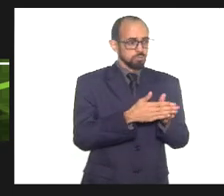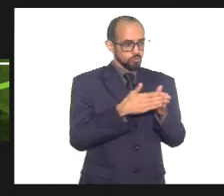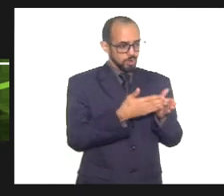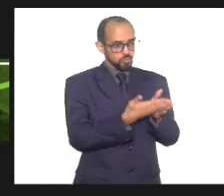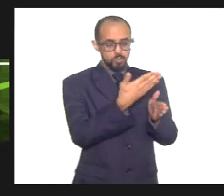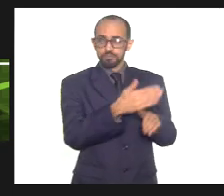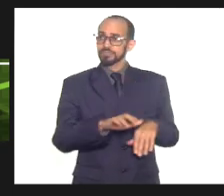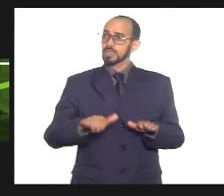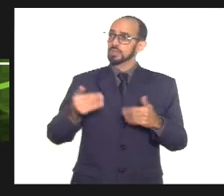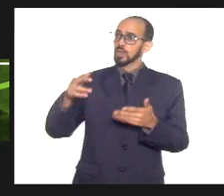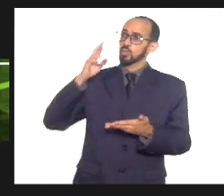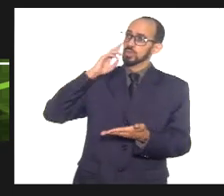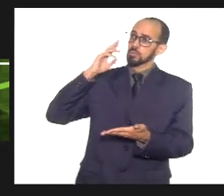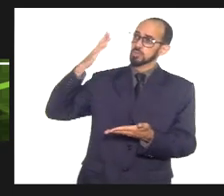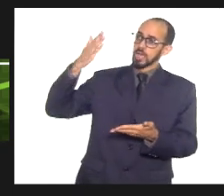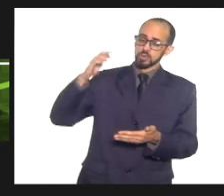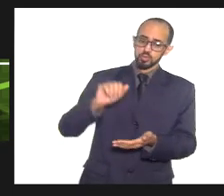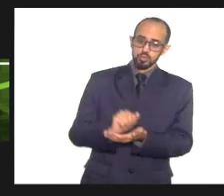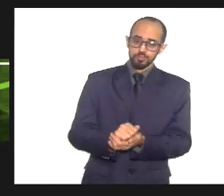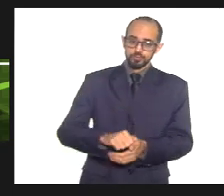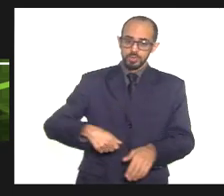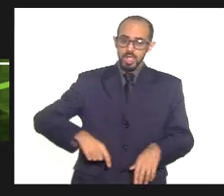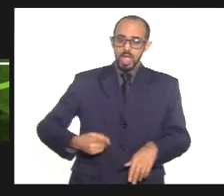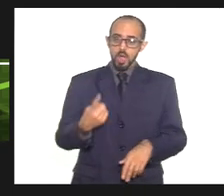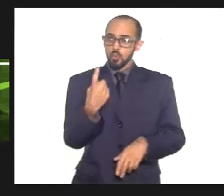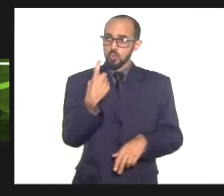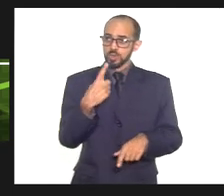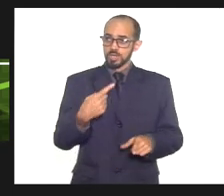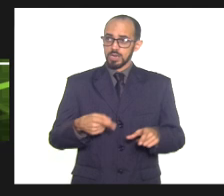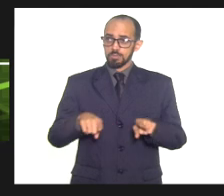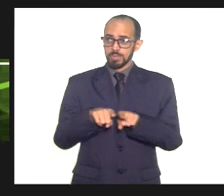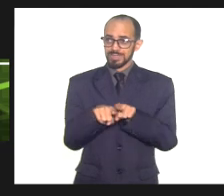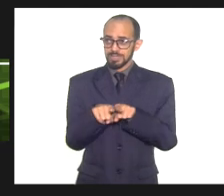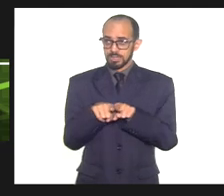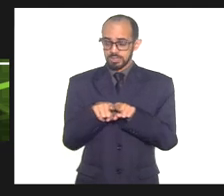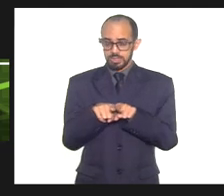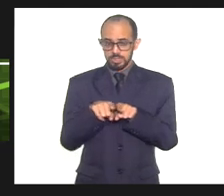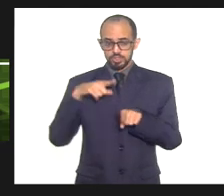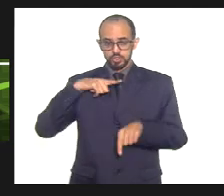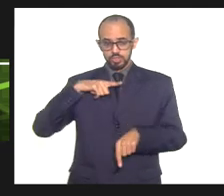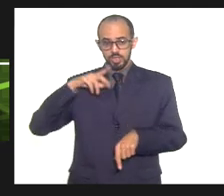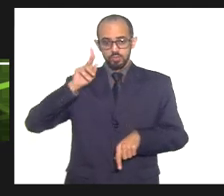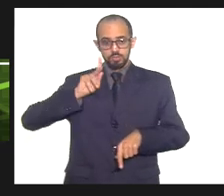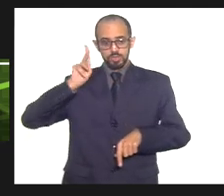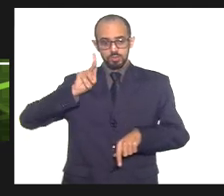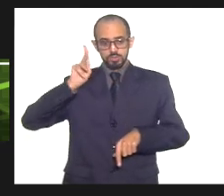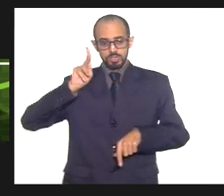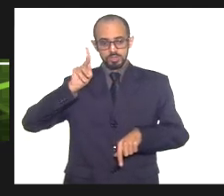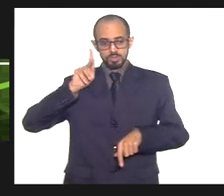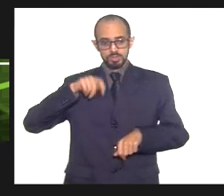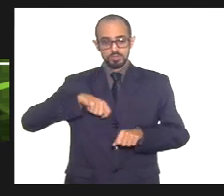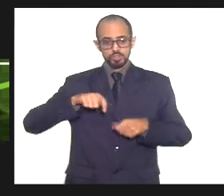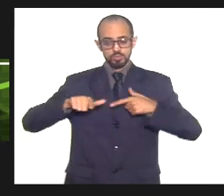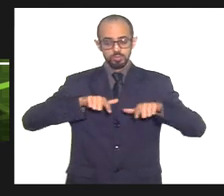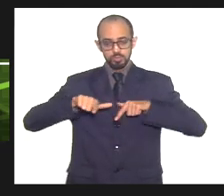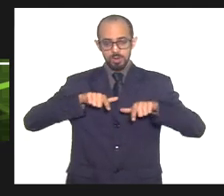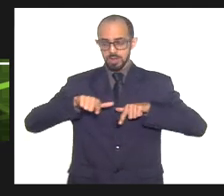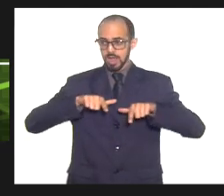deputado. A única parceria que temos com a Petrobras em campos em produção...